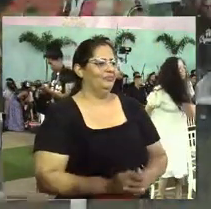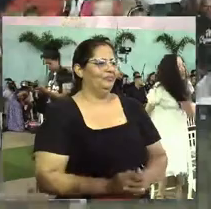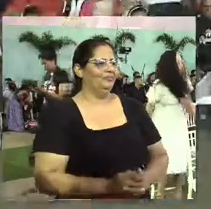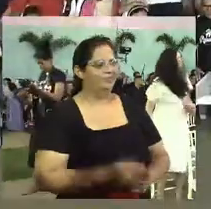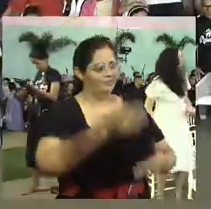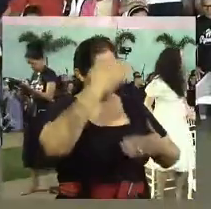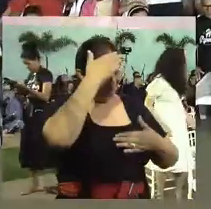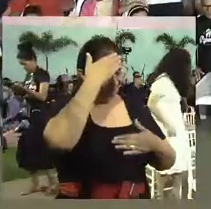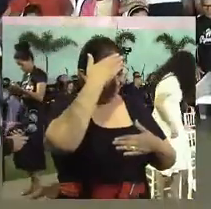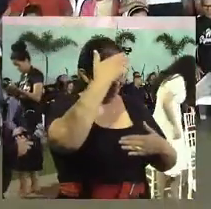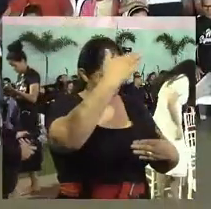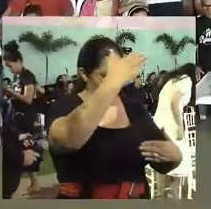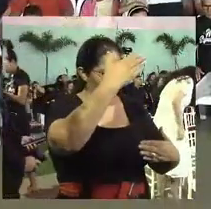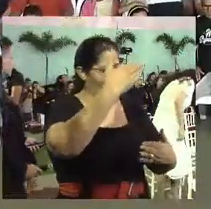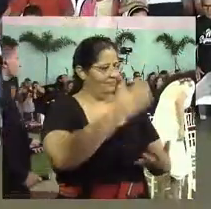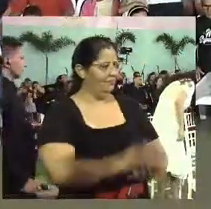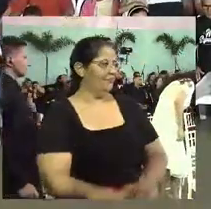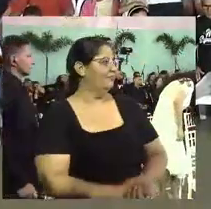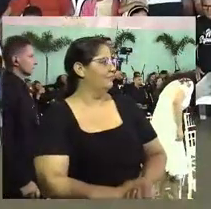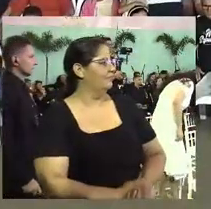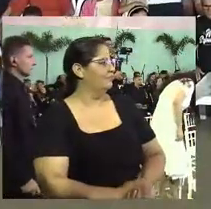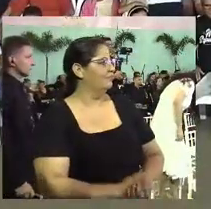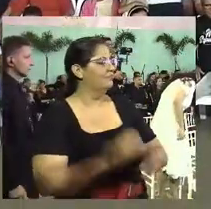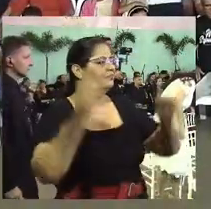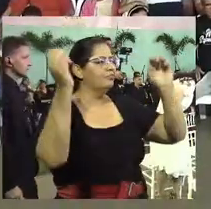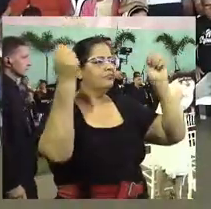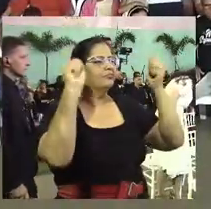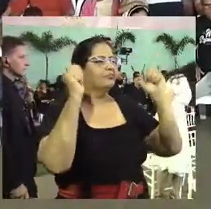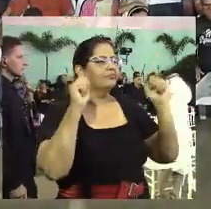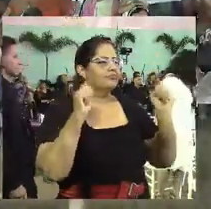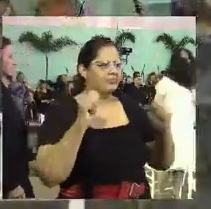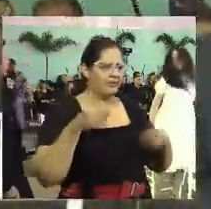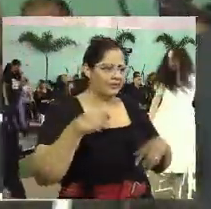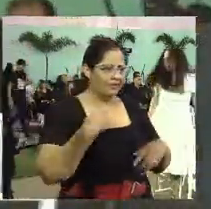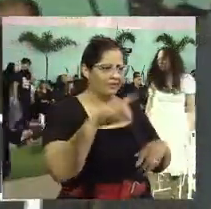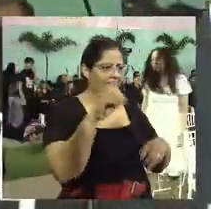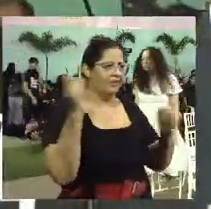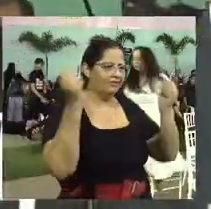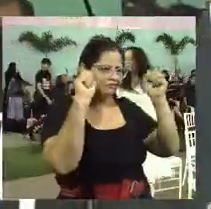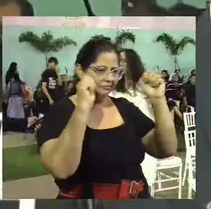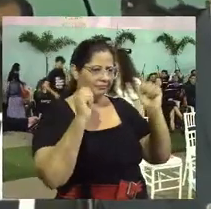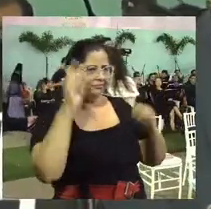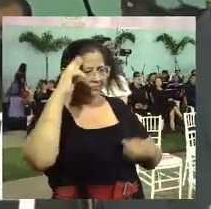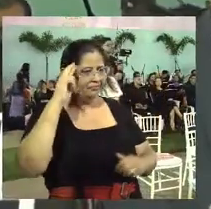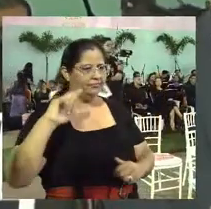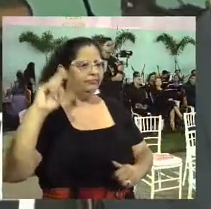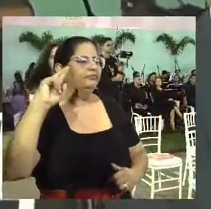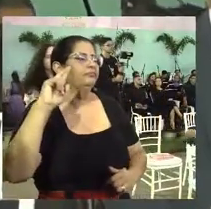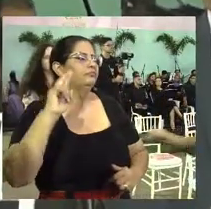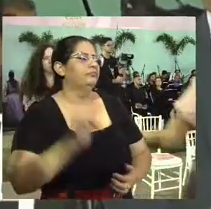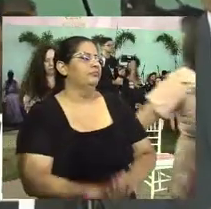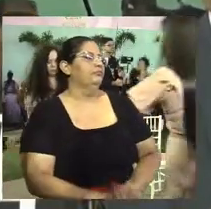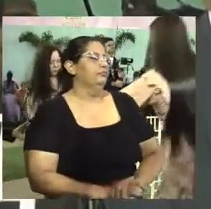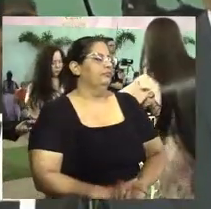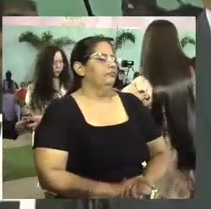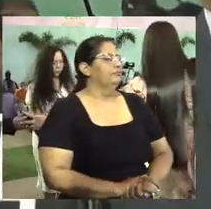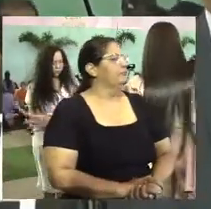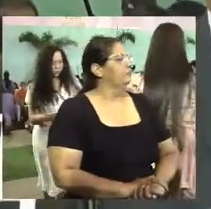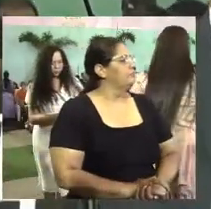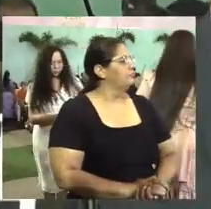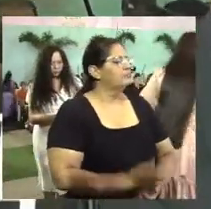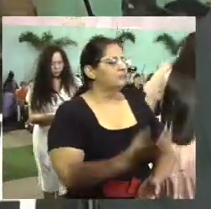agradeça a oportunidade em nome de Jesus Aleluia mas enquanto isso vai adorando vai adorando vai adorando eu quero